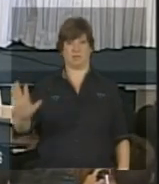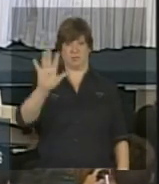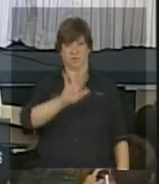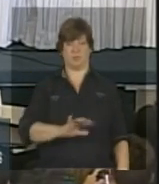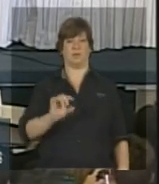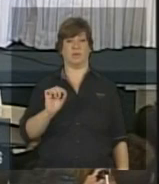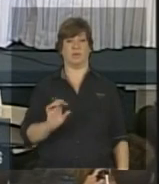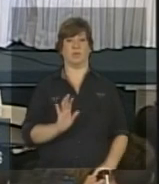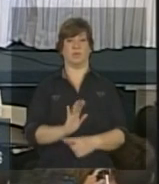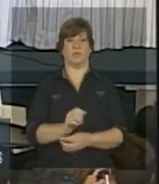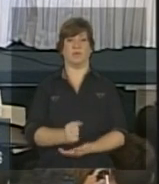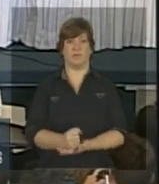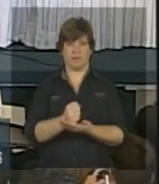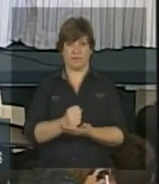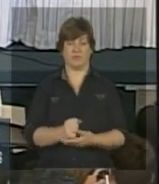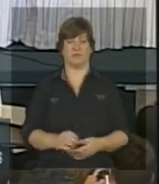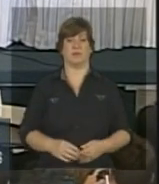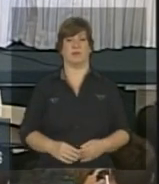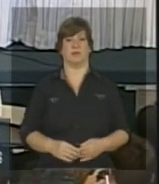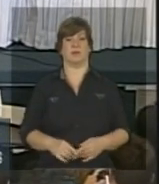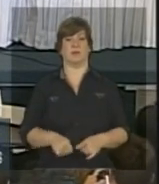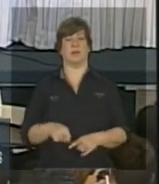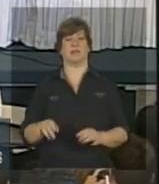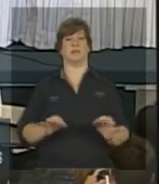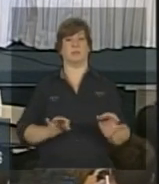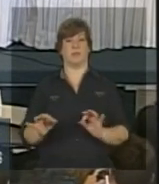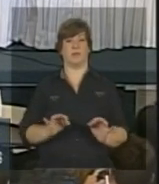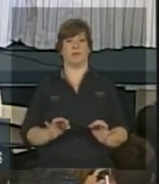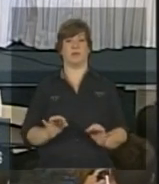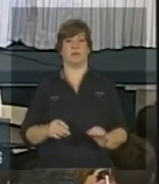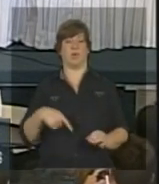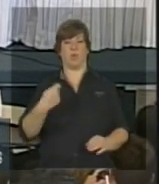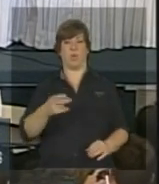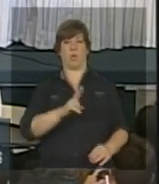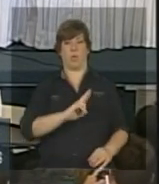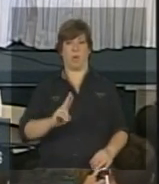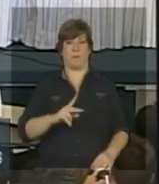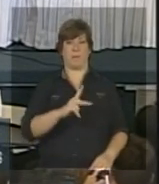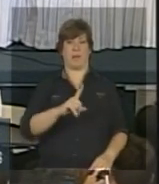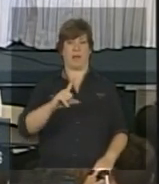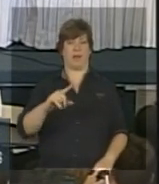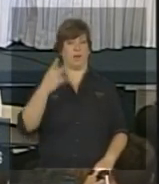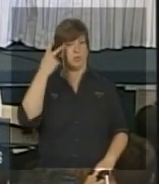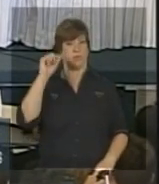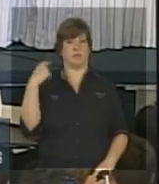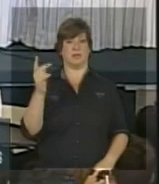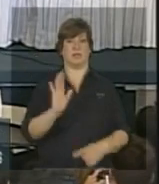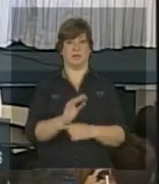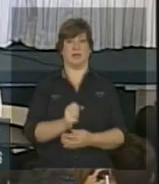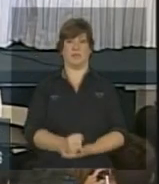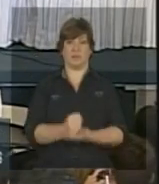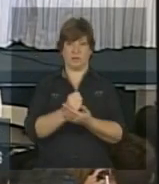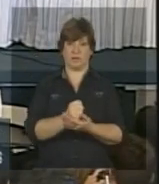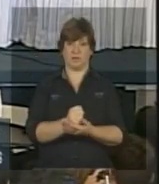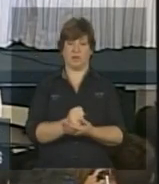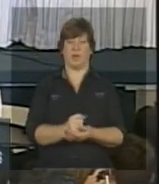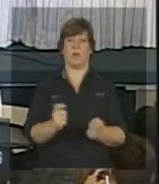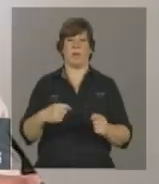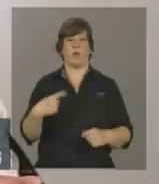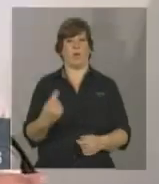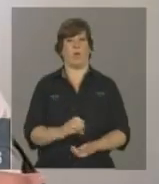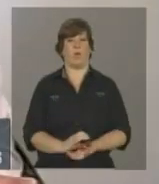dos defensores, né? Projeto que nós chamamos genericamente o PL dos Defensores, seja para o